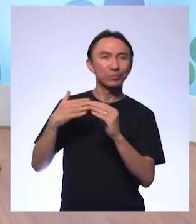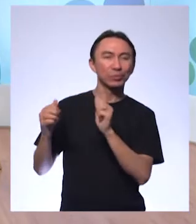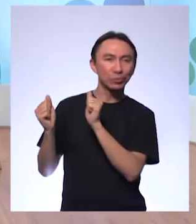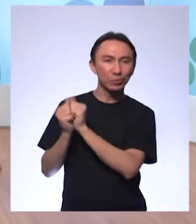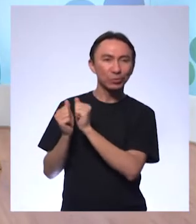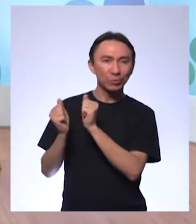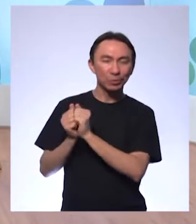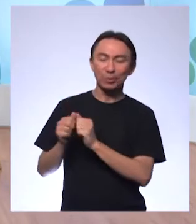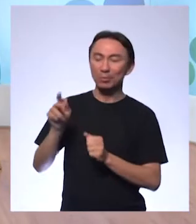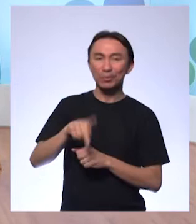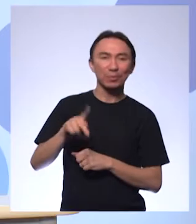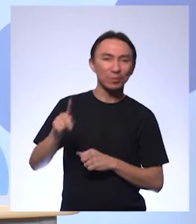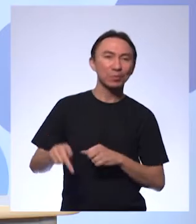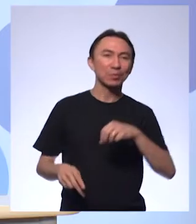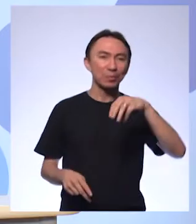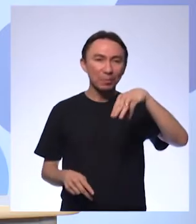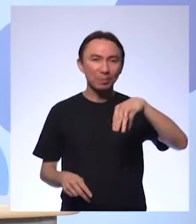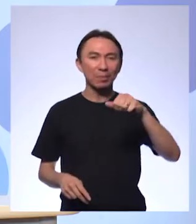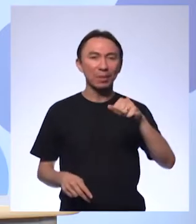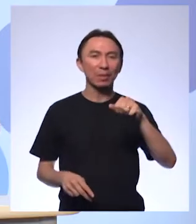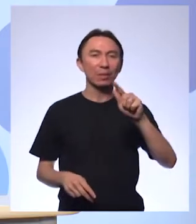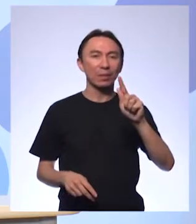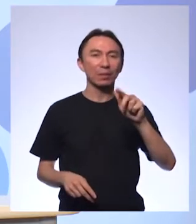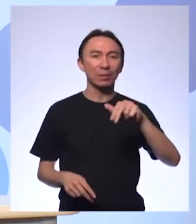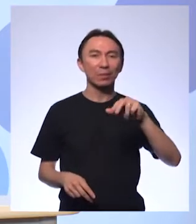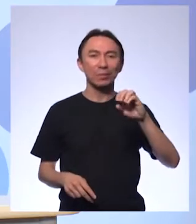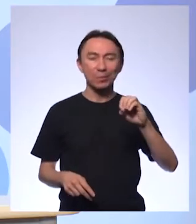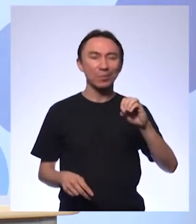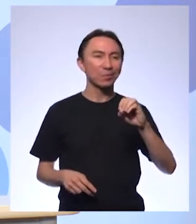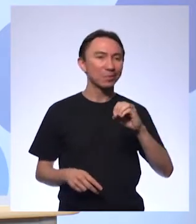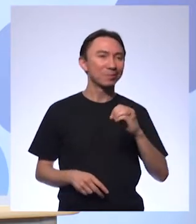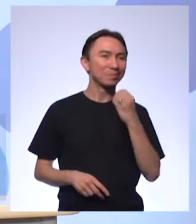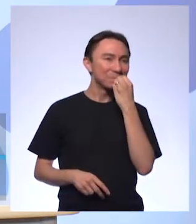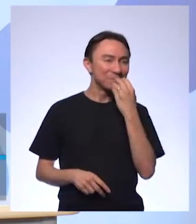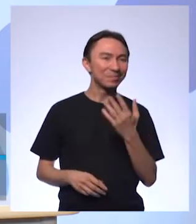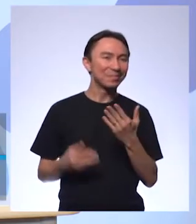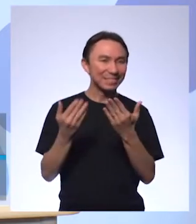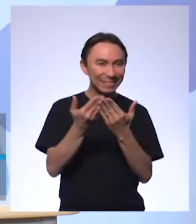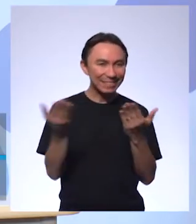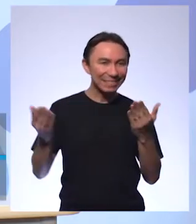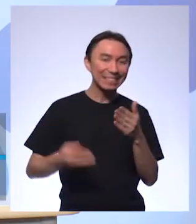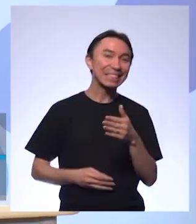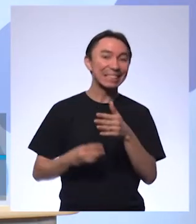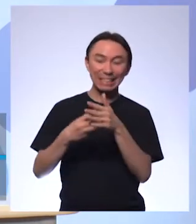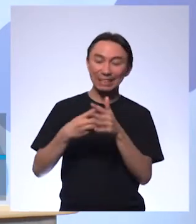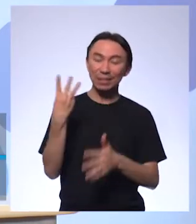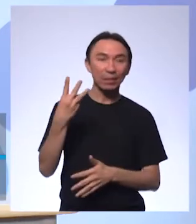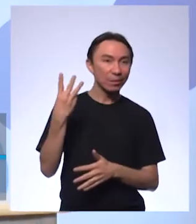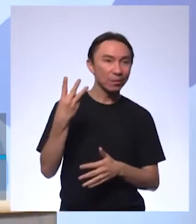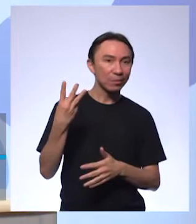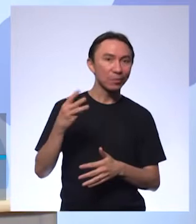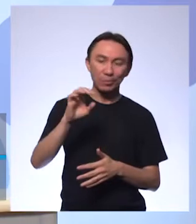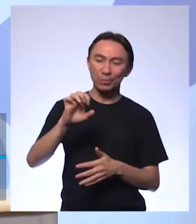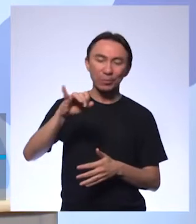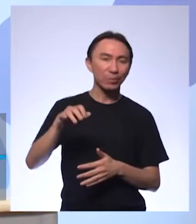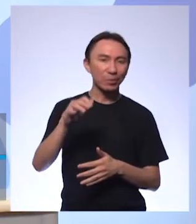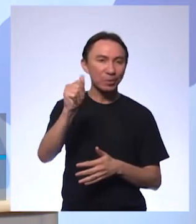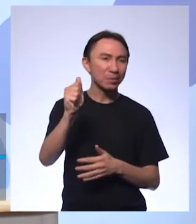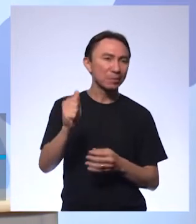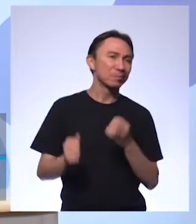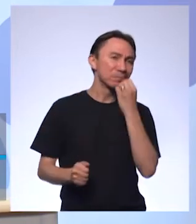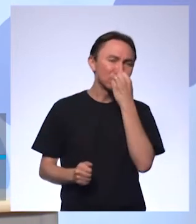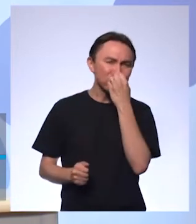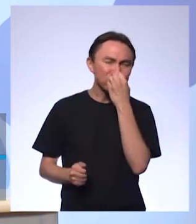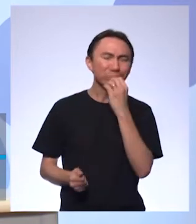Magno. Olá, galera do terceiro termo, né, do EJA. Como o professor Edi Joel disse, é sempre uma